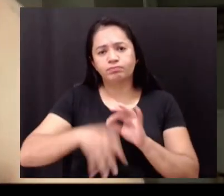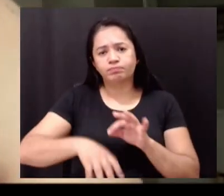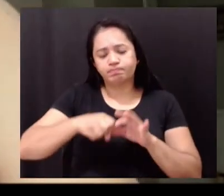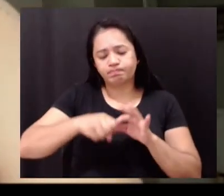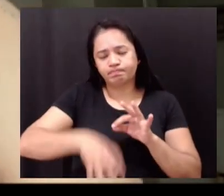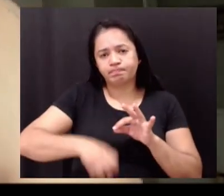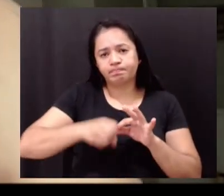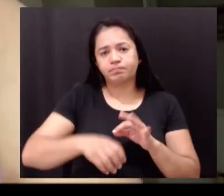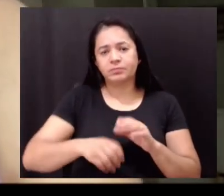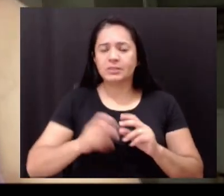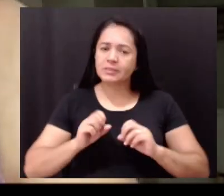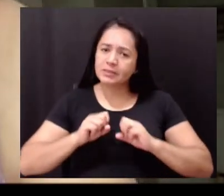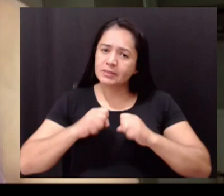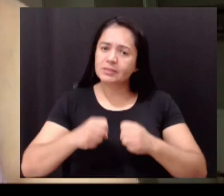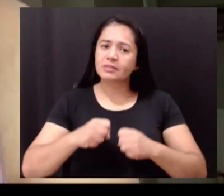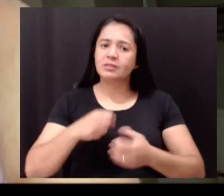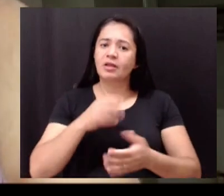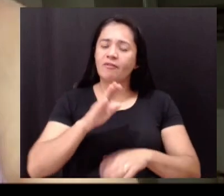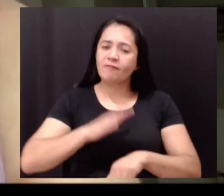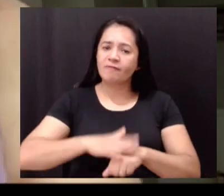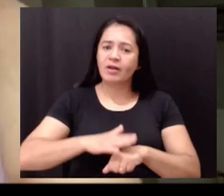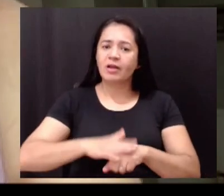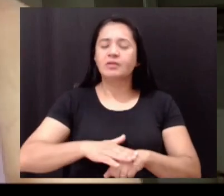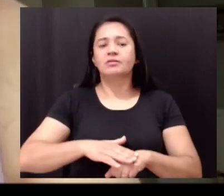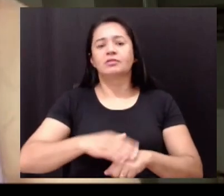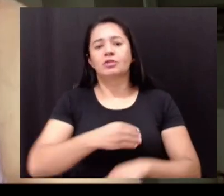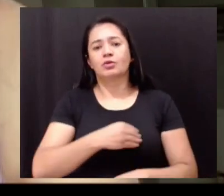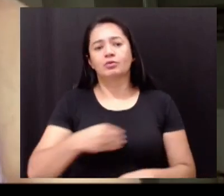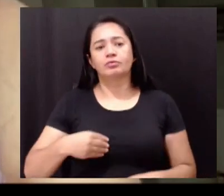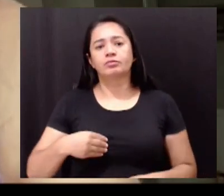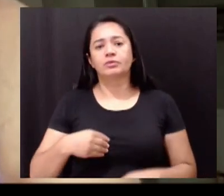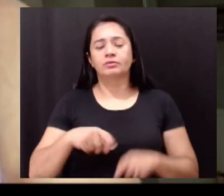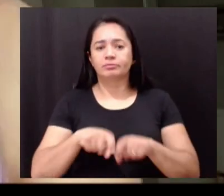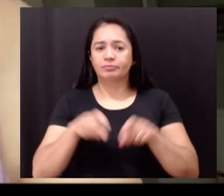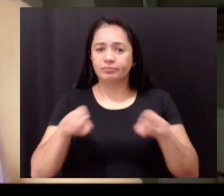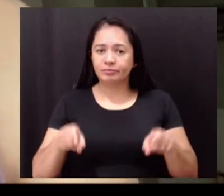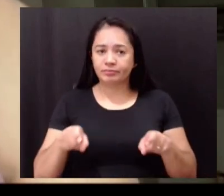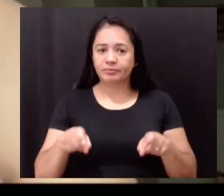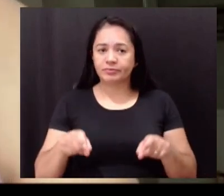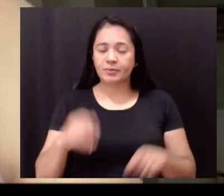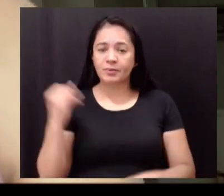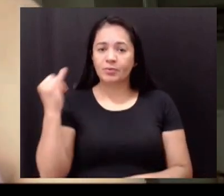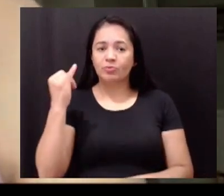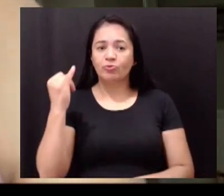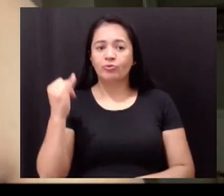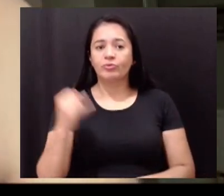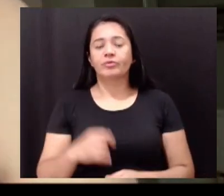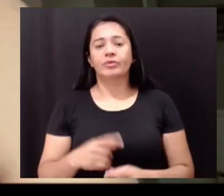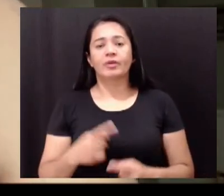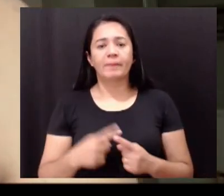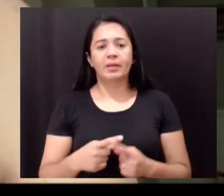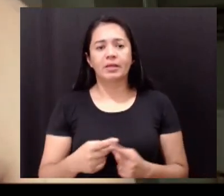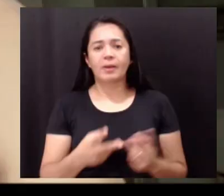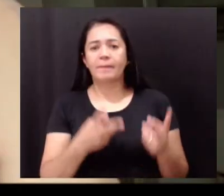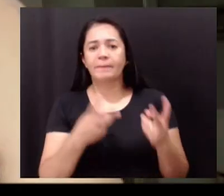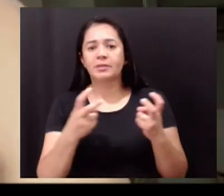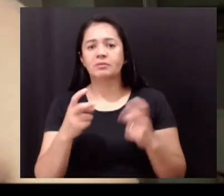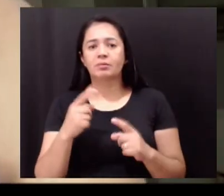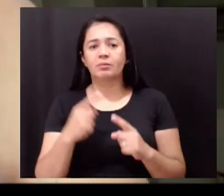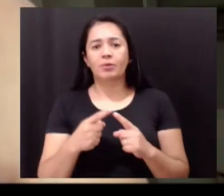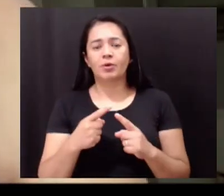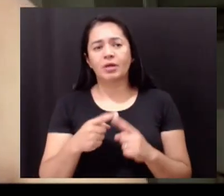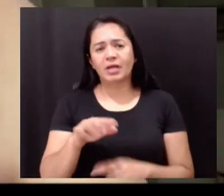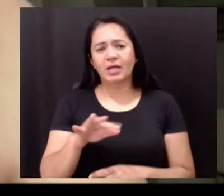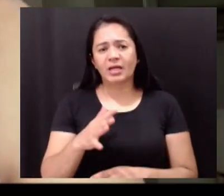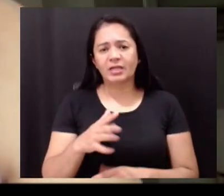exame ginecológico. E é importante que seja feito Papa Nicolau mesmo assim, para identificar, porque às vezes é alguma lesão que está causando